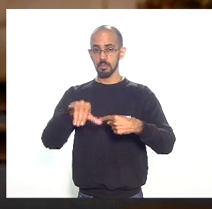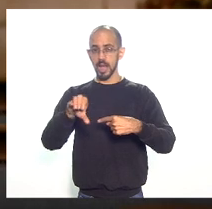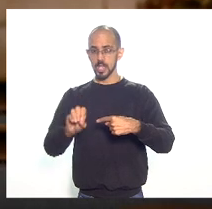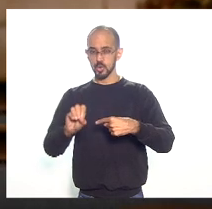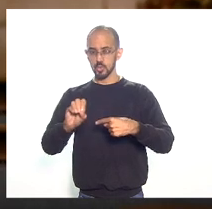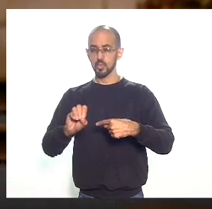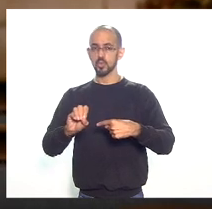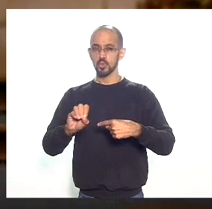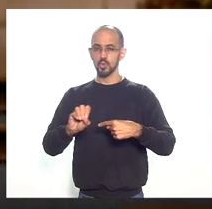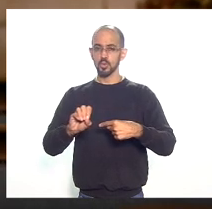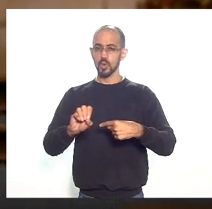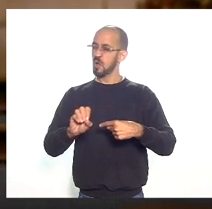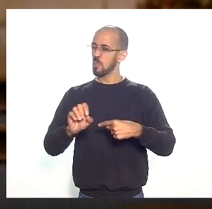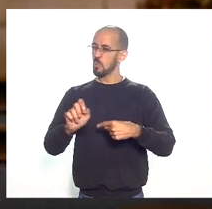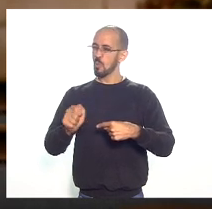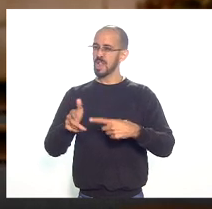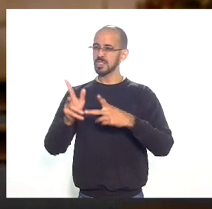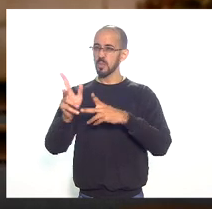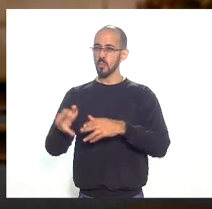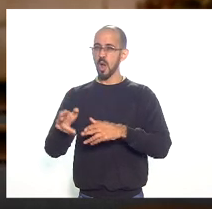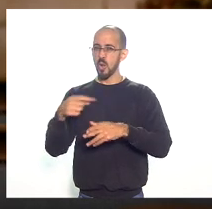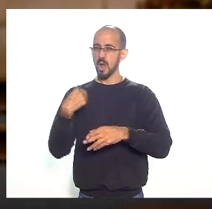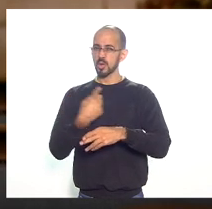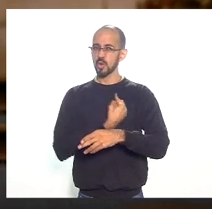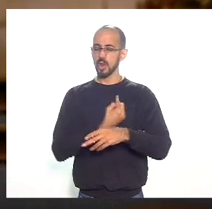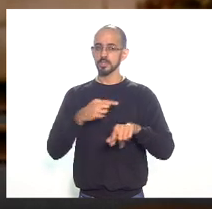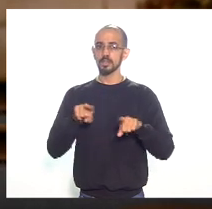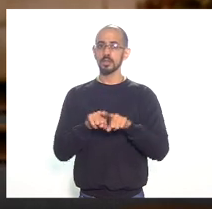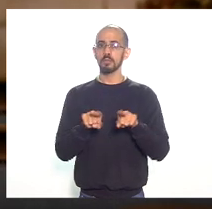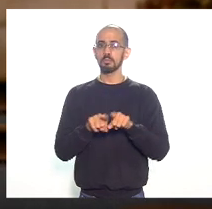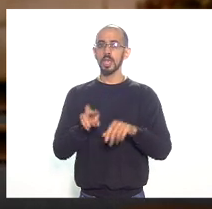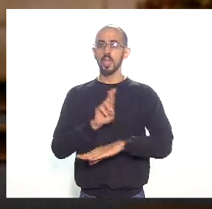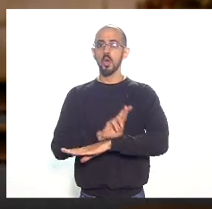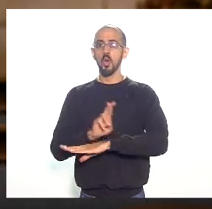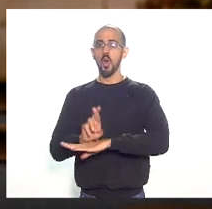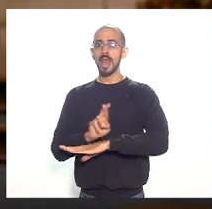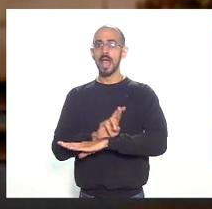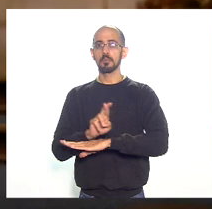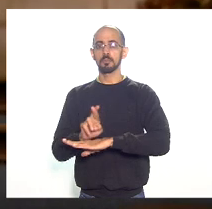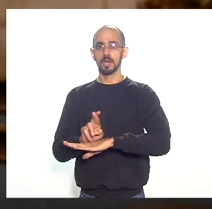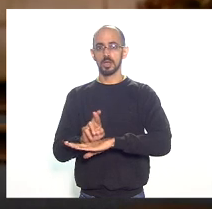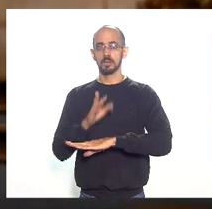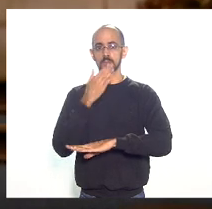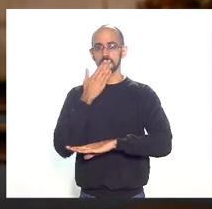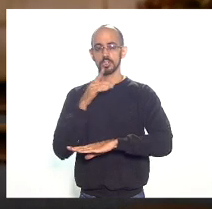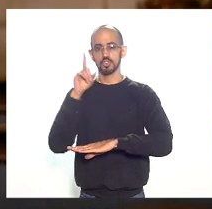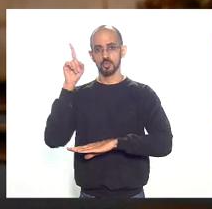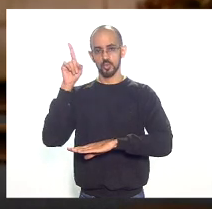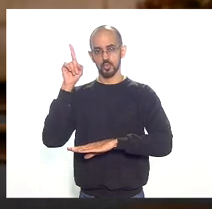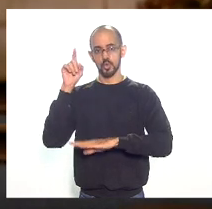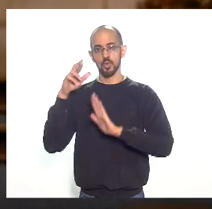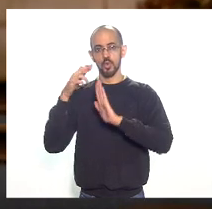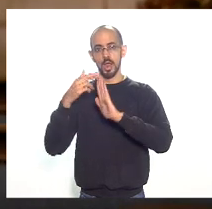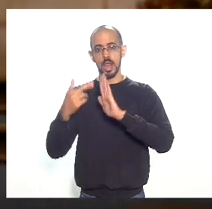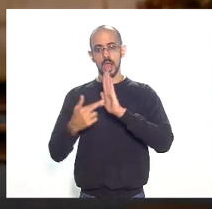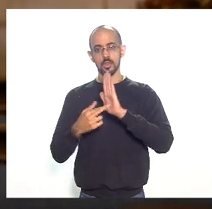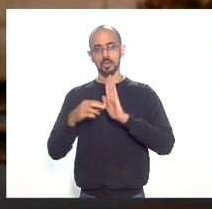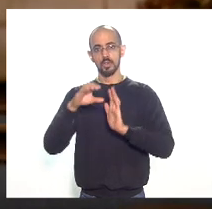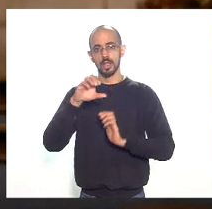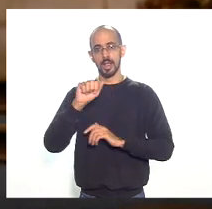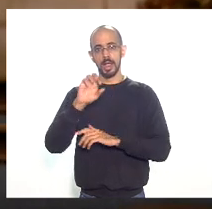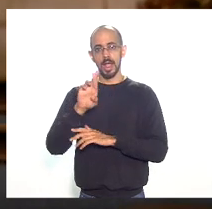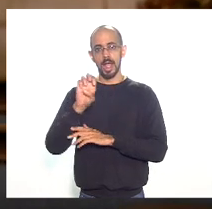ípcilítere igual a nossa do estado de Roraima, que o relator, a relatora foi a Carmen Lúcia,